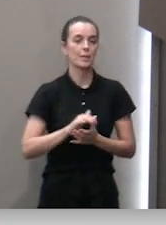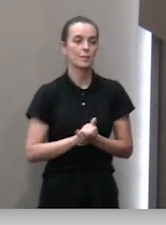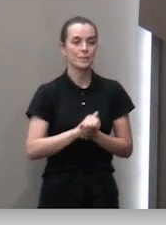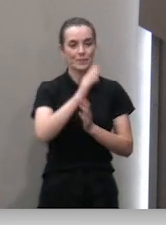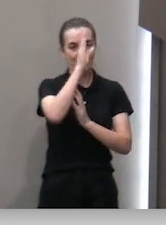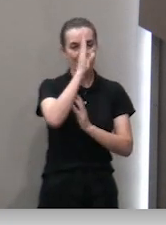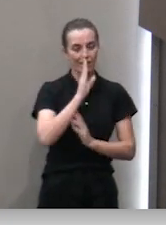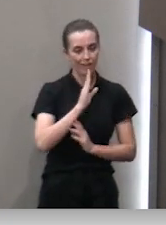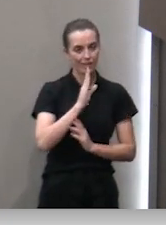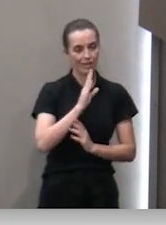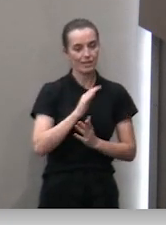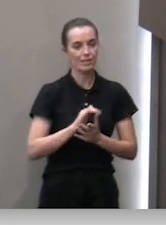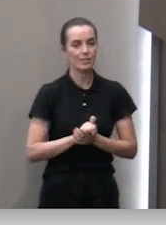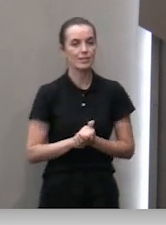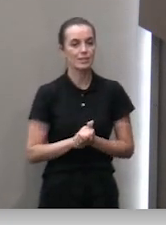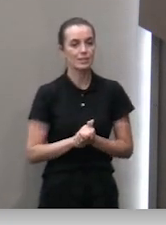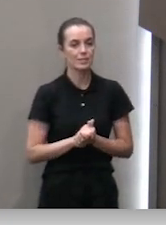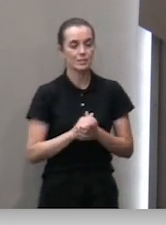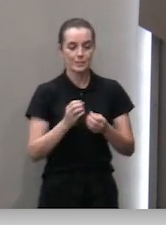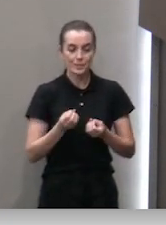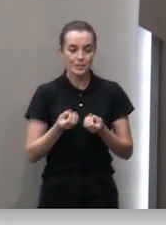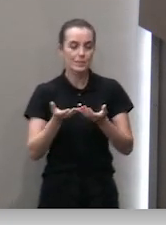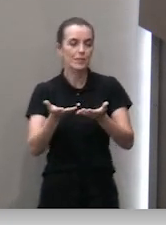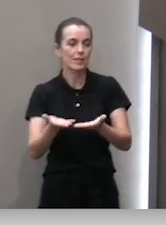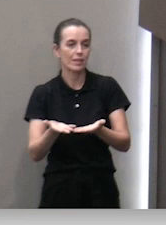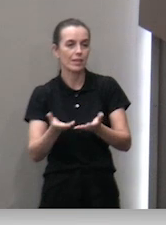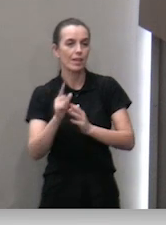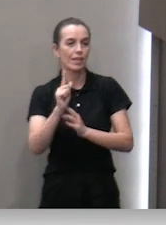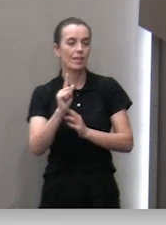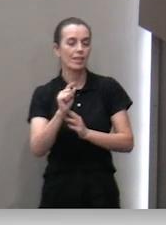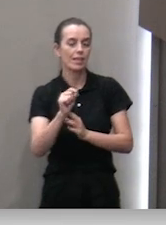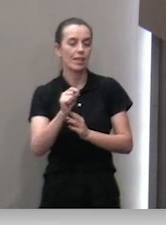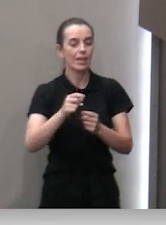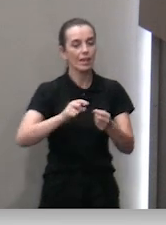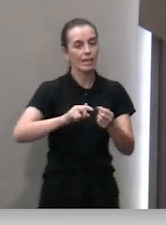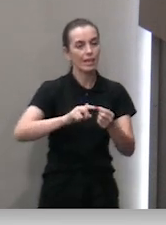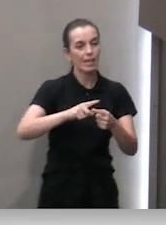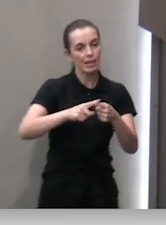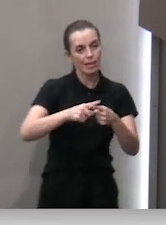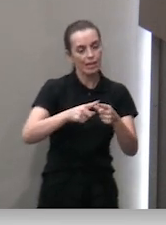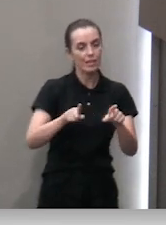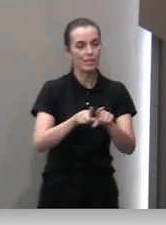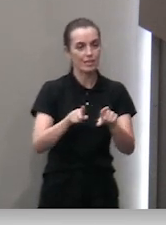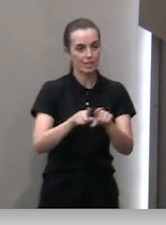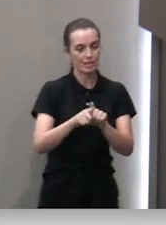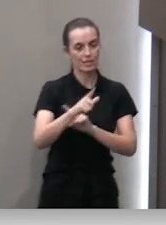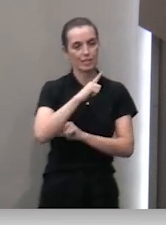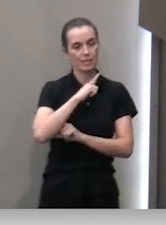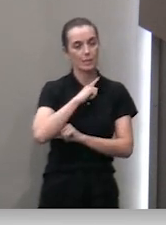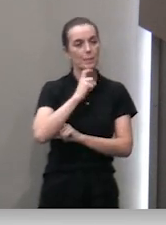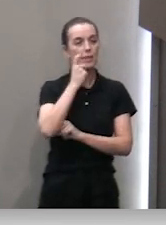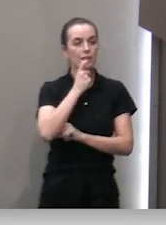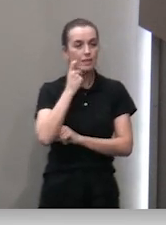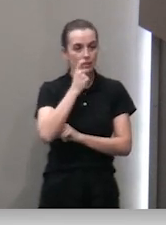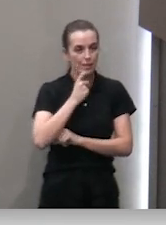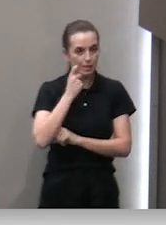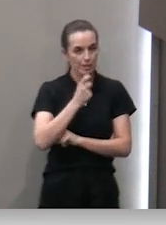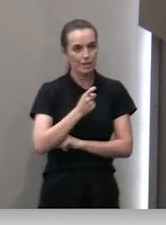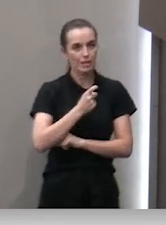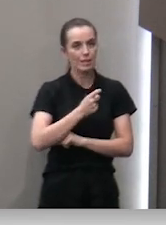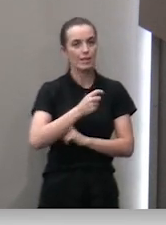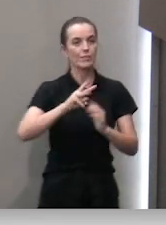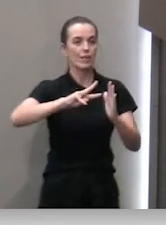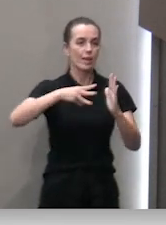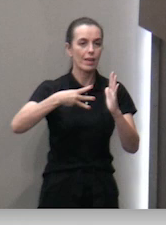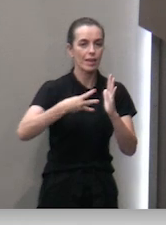uma assistência gratuita fornecida aos nossos filiados, gabinete odontológico próprio, extensa rede de convênios